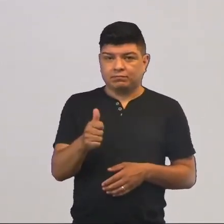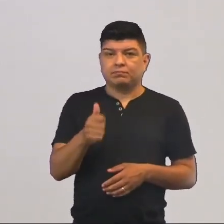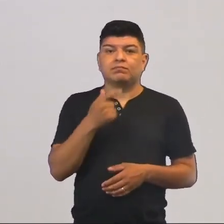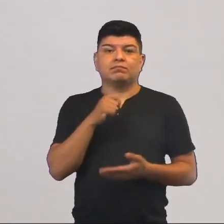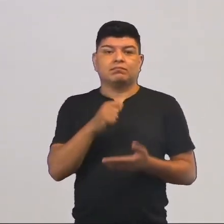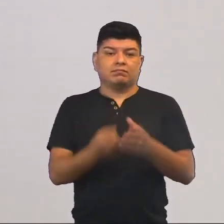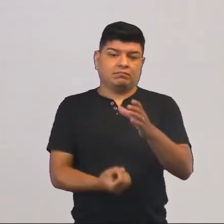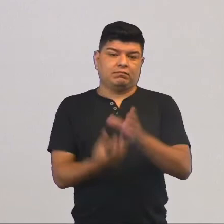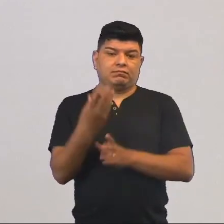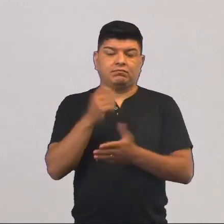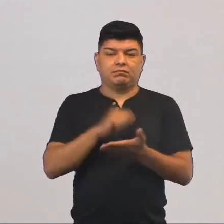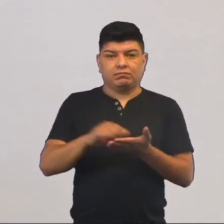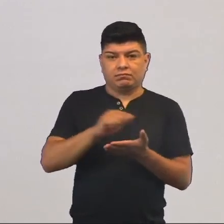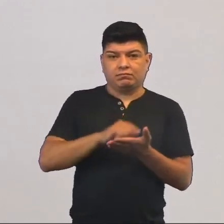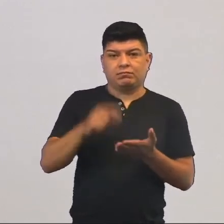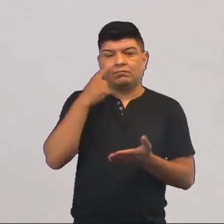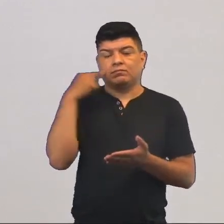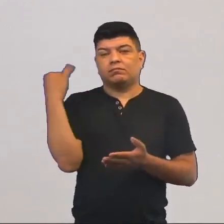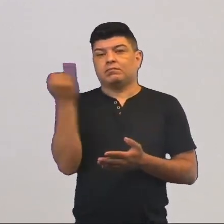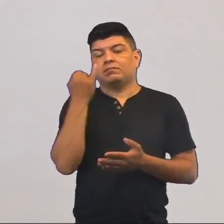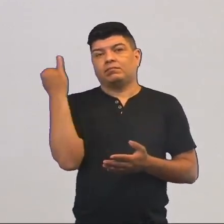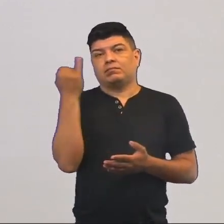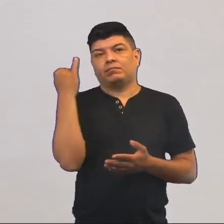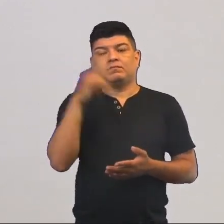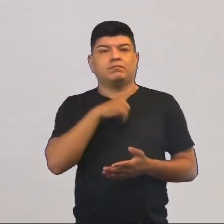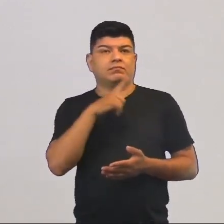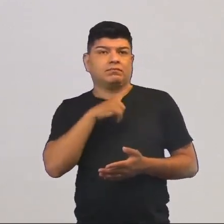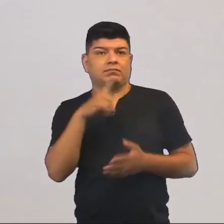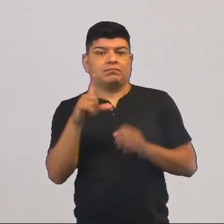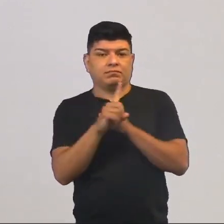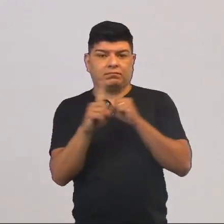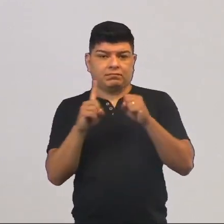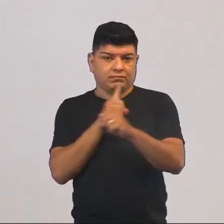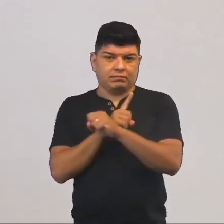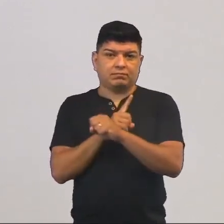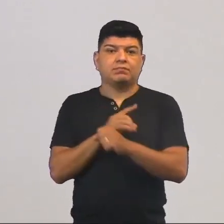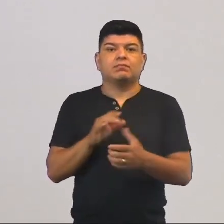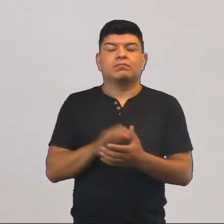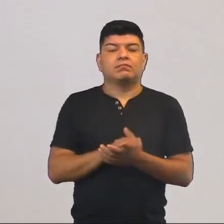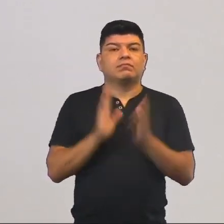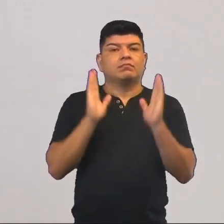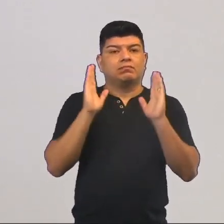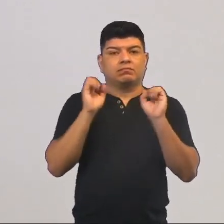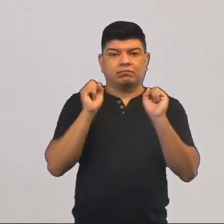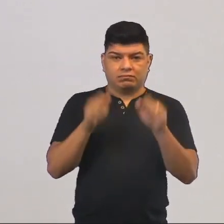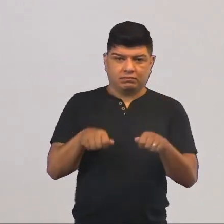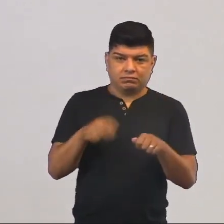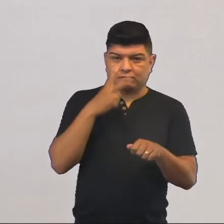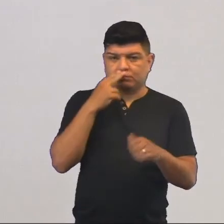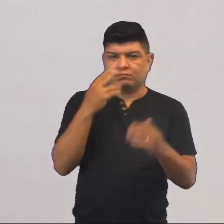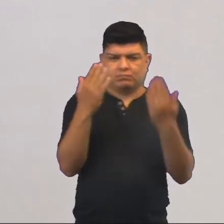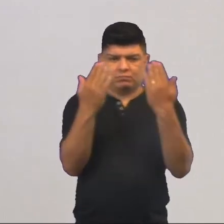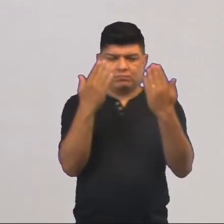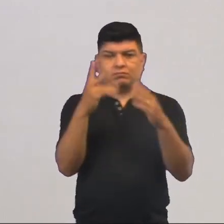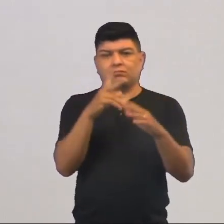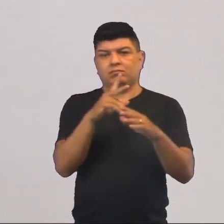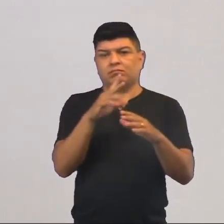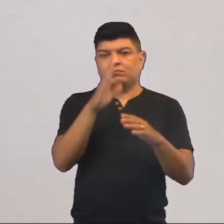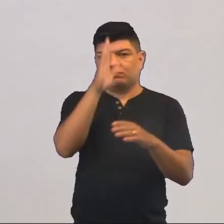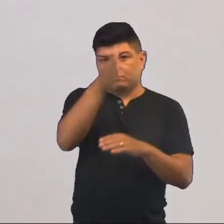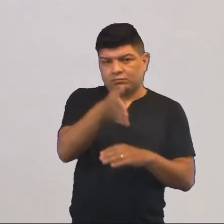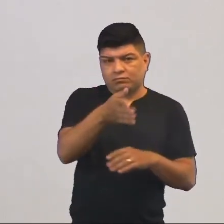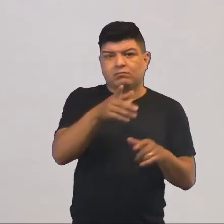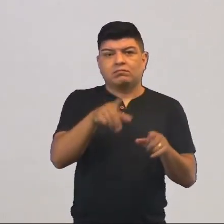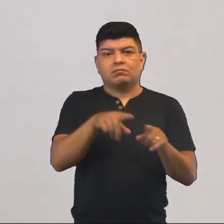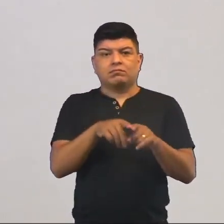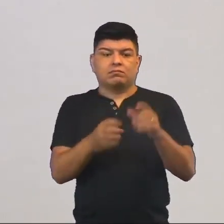da escrita e vimos a importância que ela tem na sociedade. A gente pode fazer um paralelo bem direto,